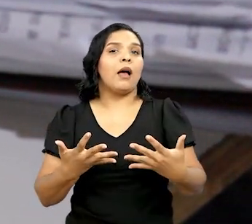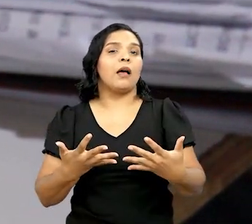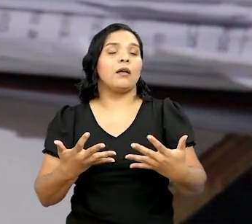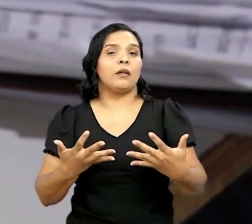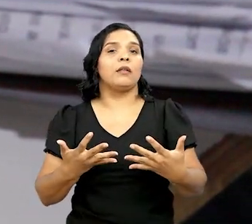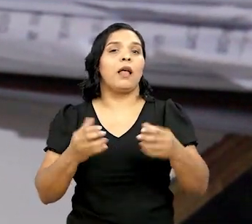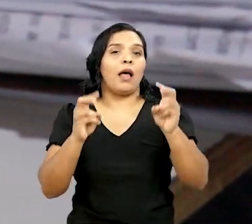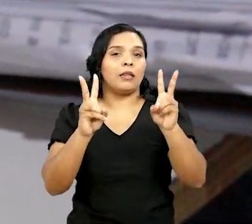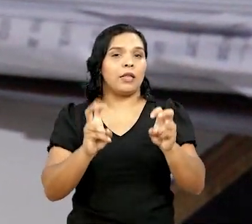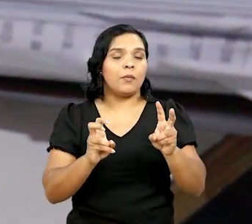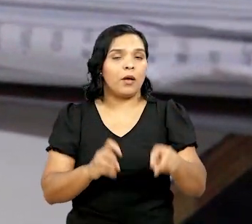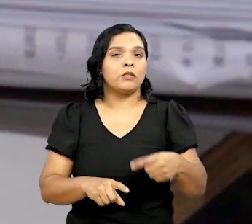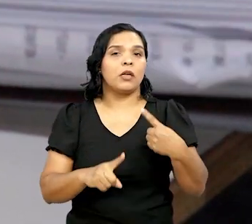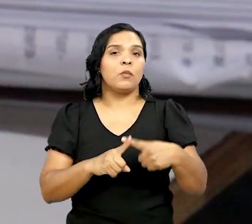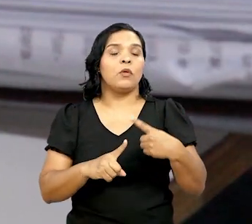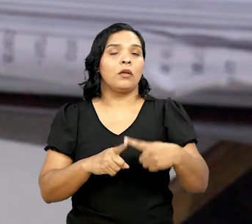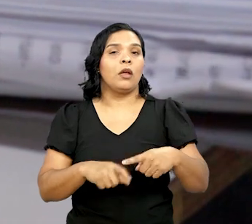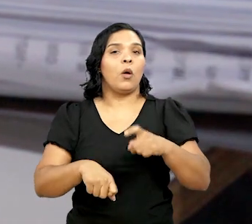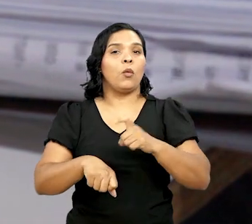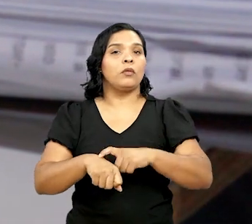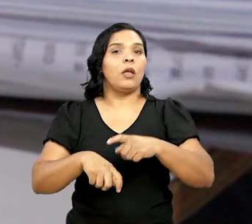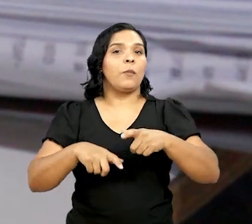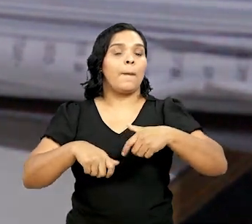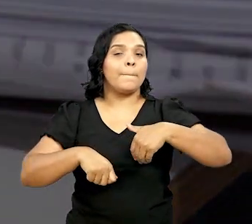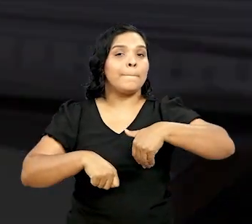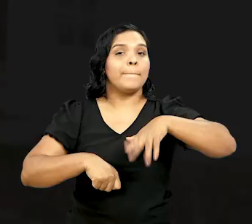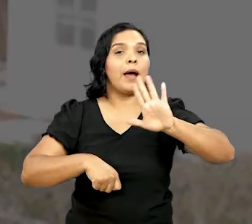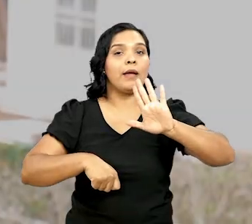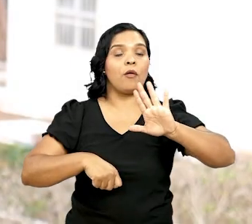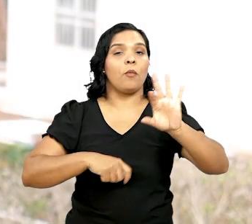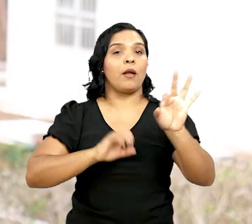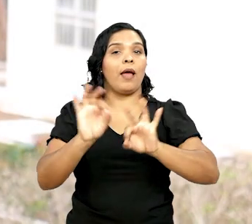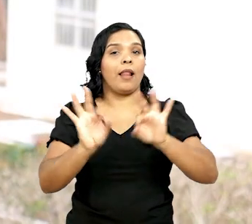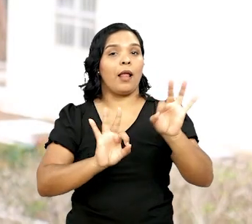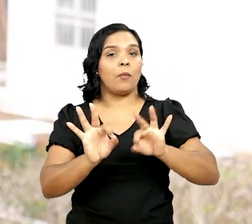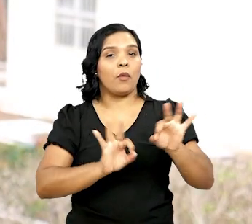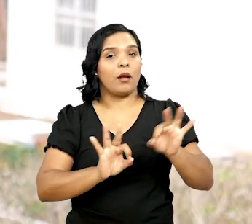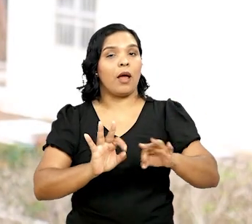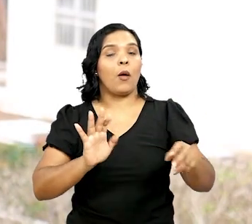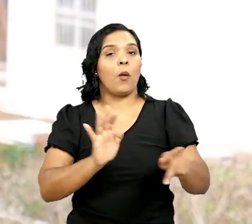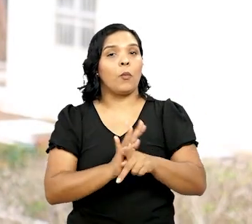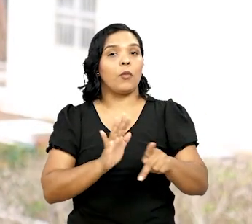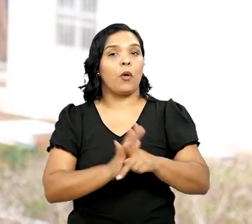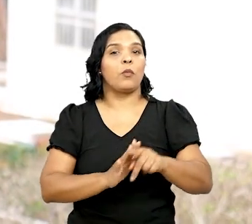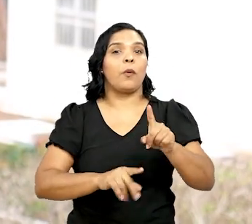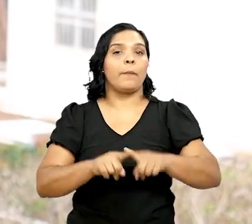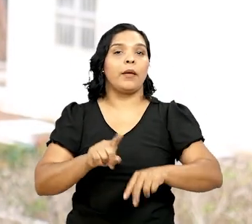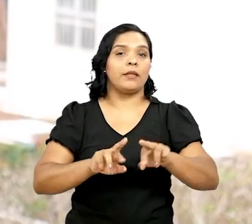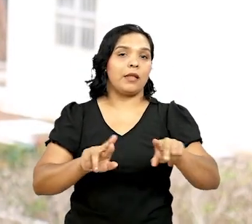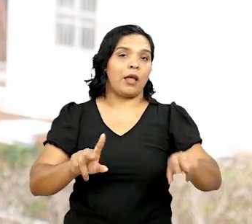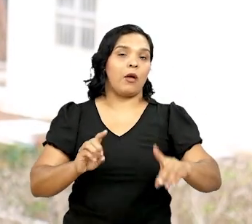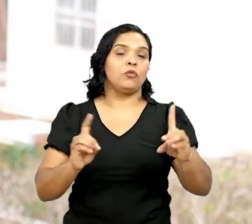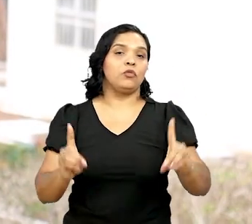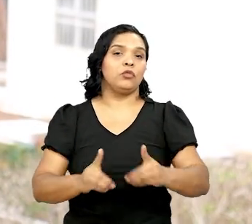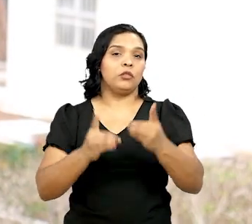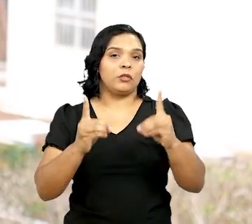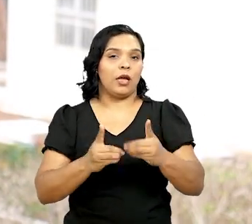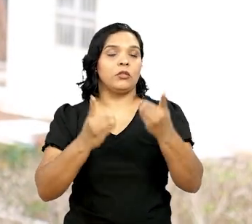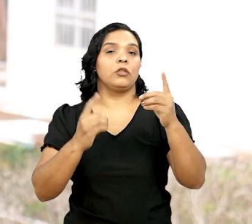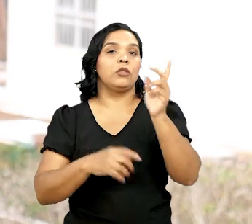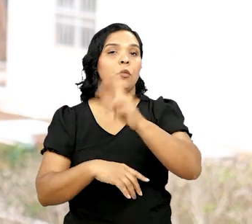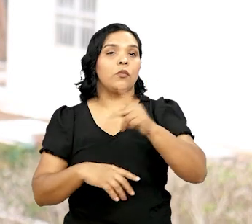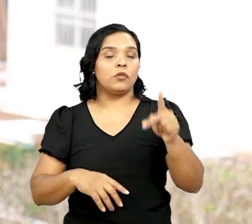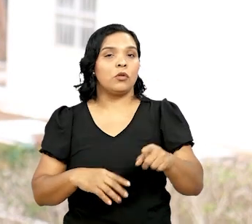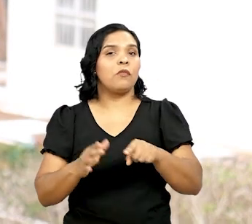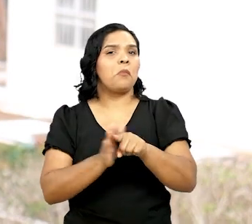sobre a temática, porque ela vai ter um tempo muito maior para poder, inclusive, elaborar esse próprio material didático, né? Então, a gente